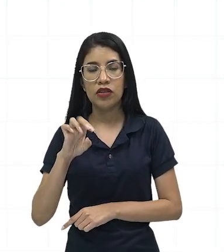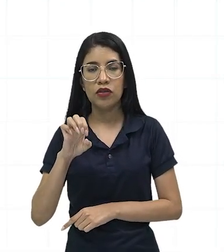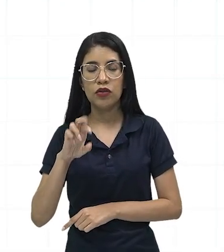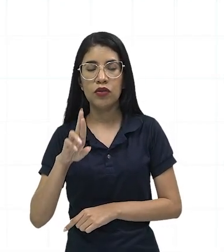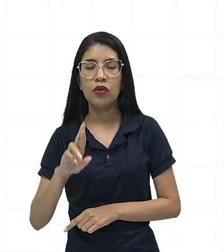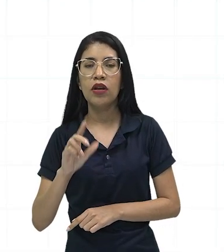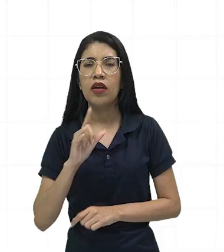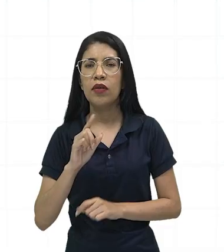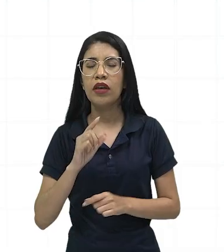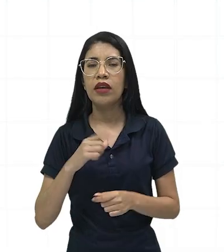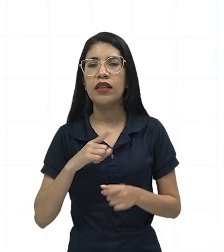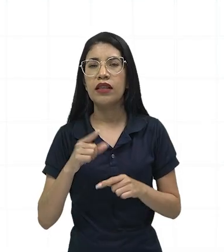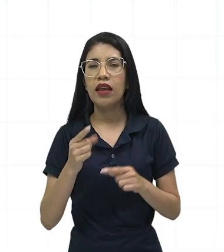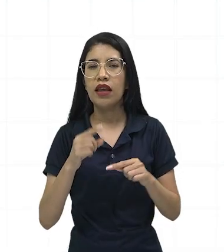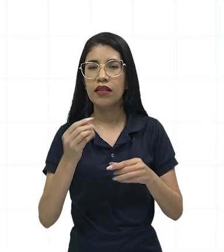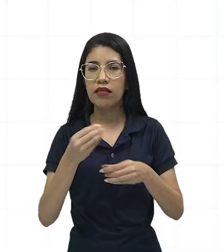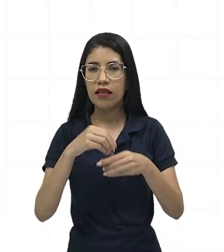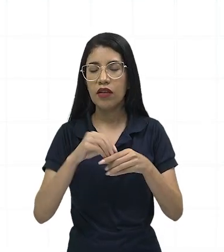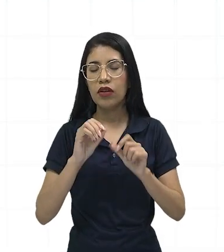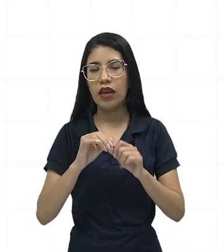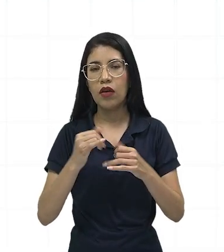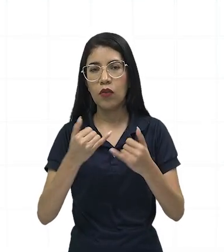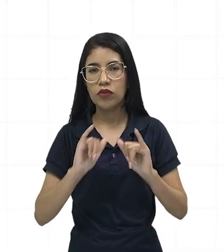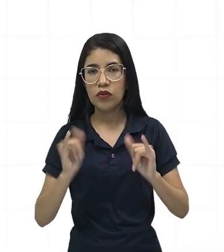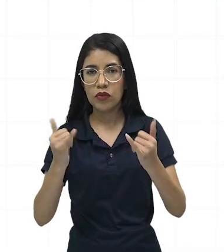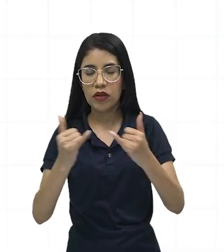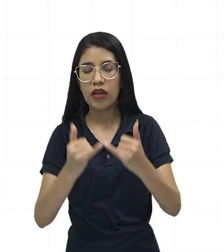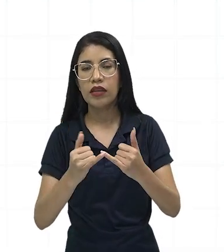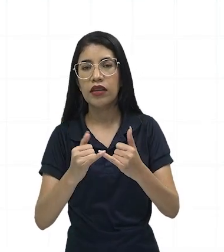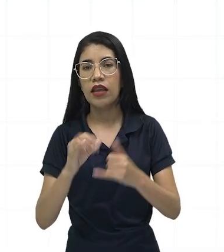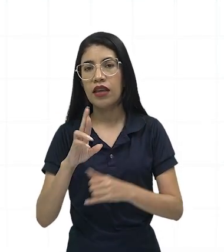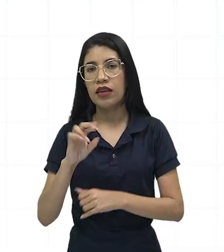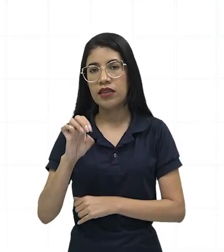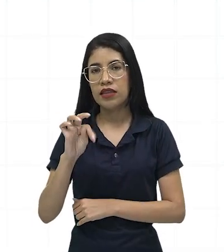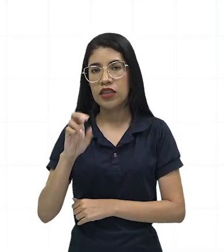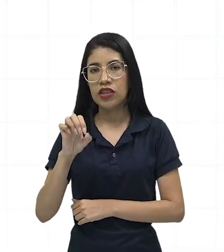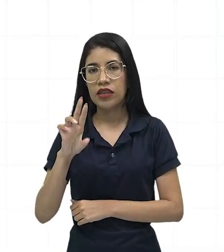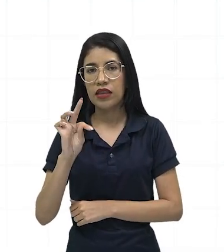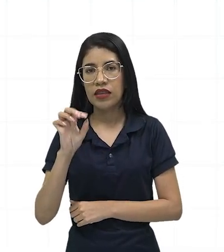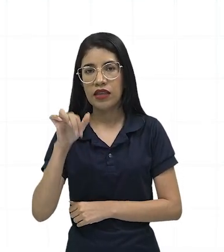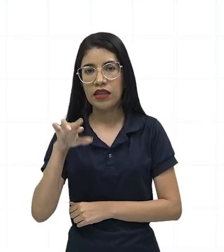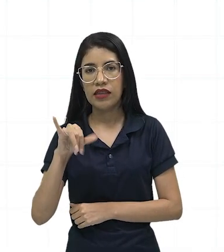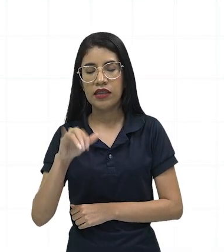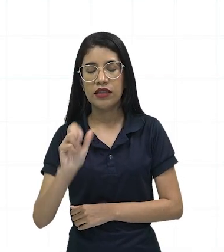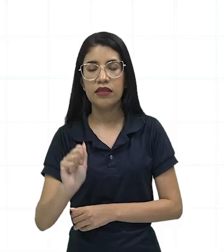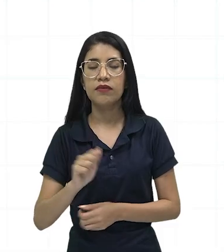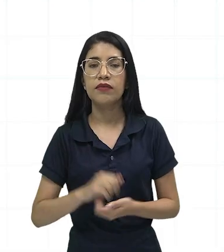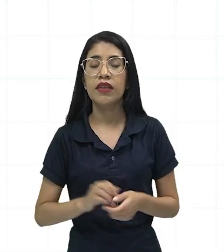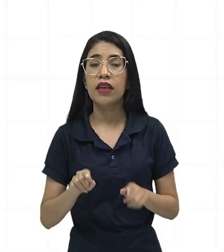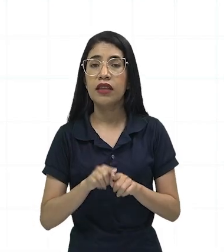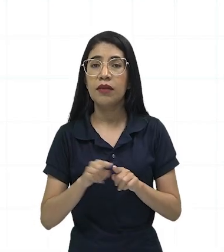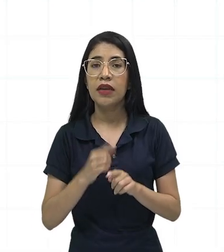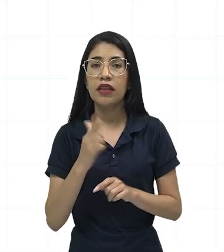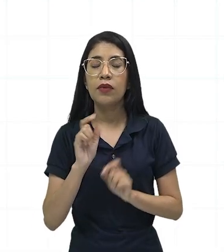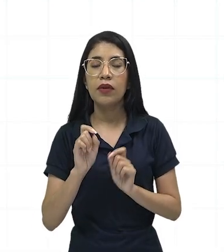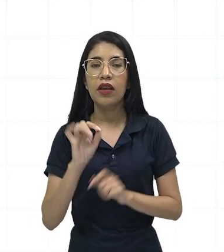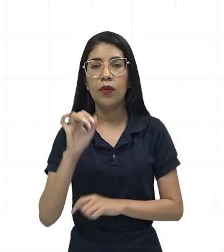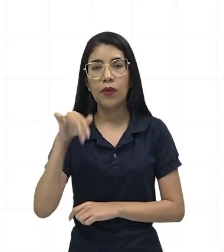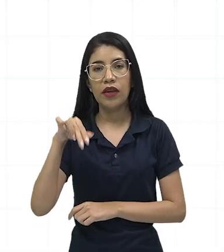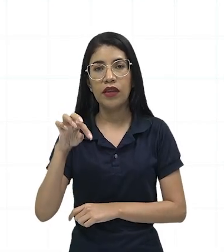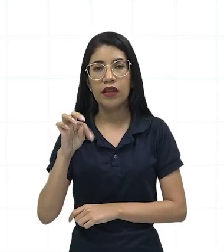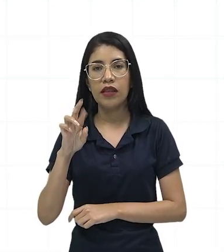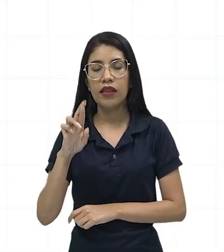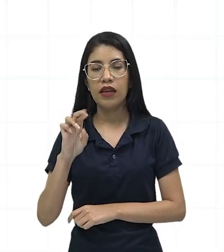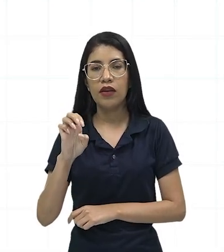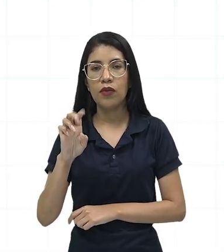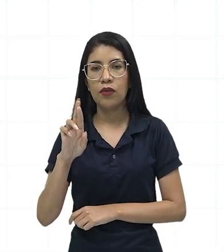que vai dar resistência ao circuito elétrico. Nós vamos já ver isso no circuito. E nós também temos um interruptor, que com